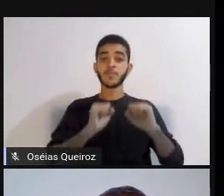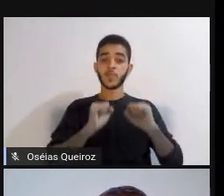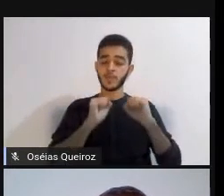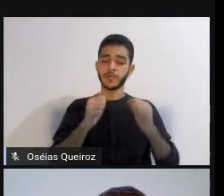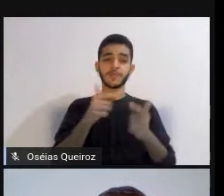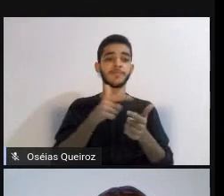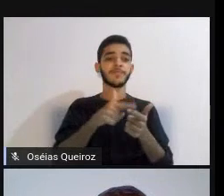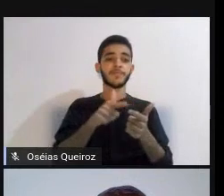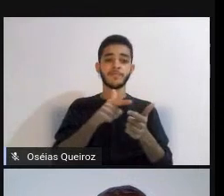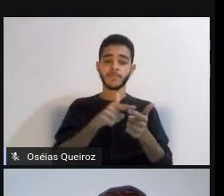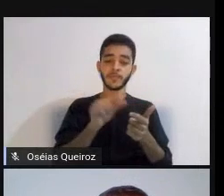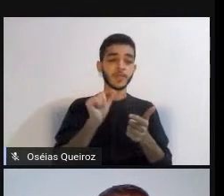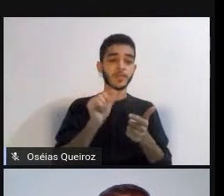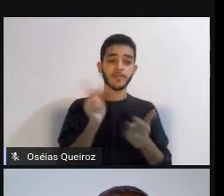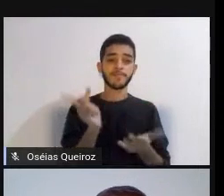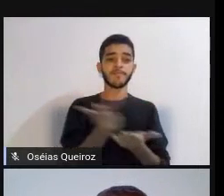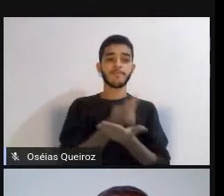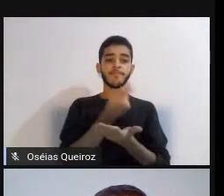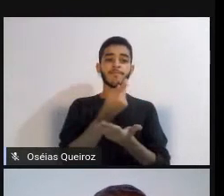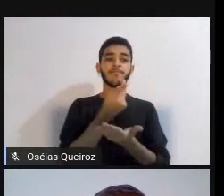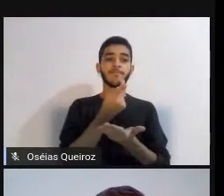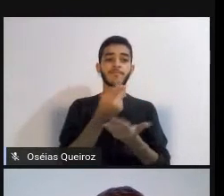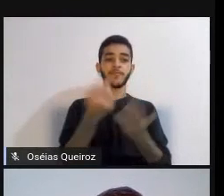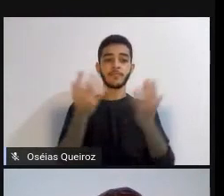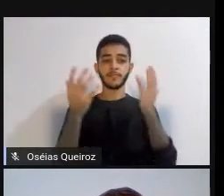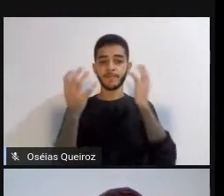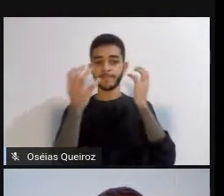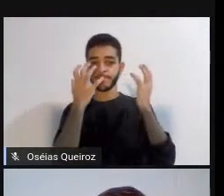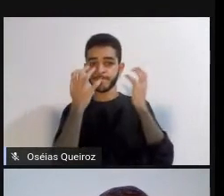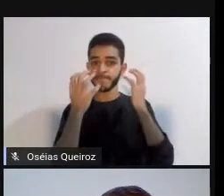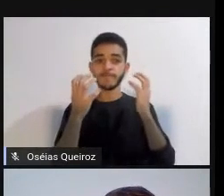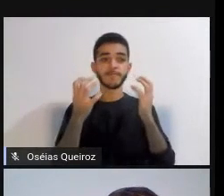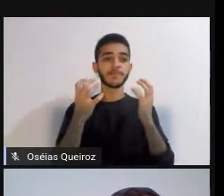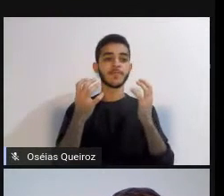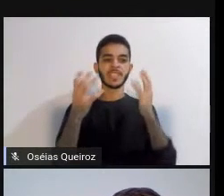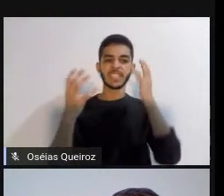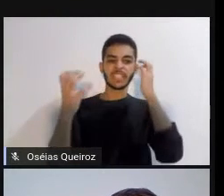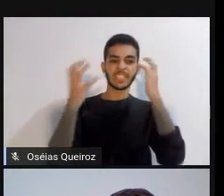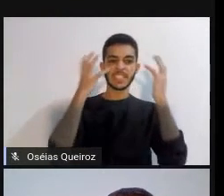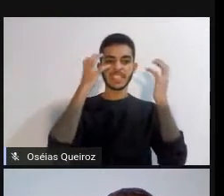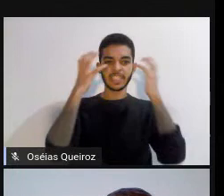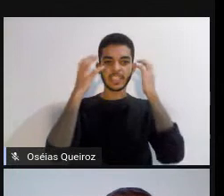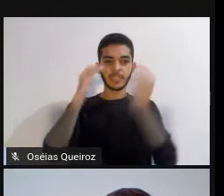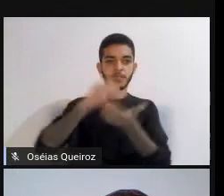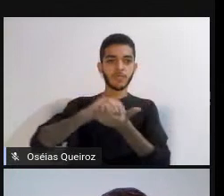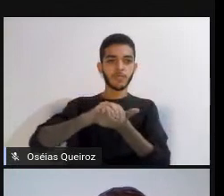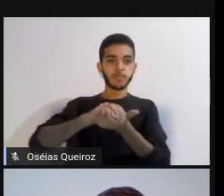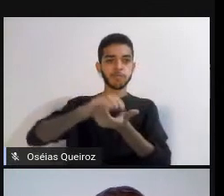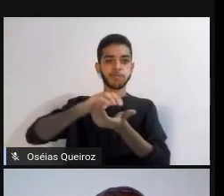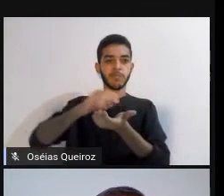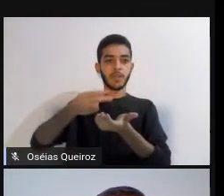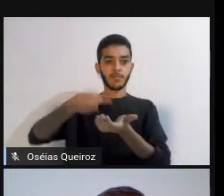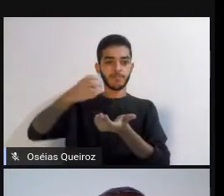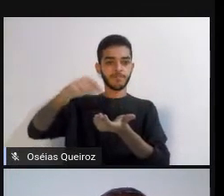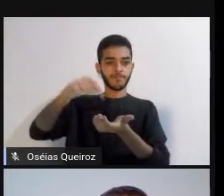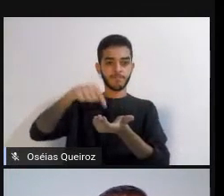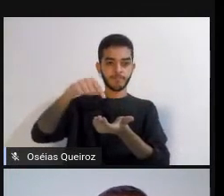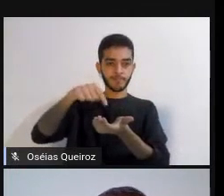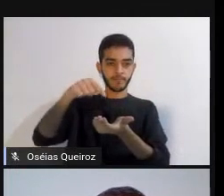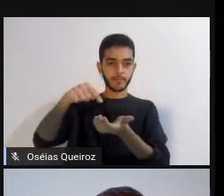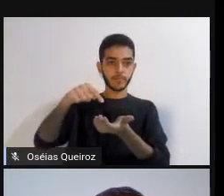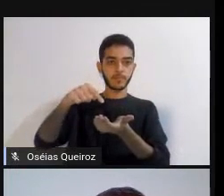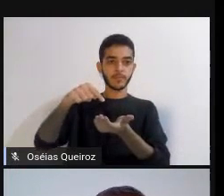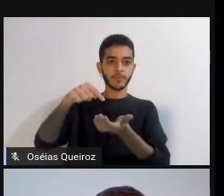de situações de estresse oxidativo, ou seja, processos anti-inflamatórios que vão desencadear, por exemplo,